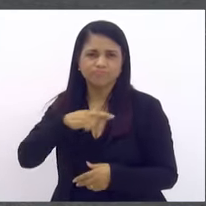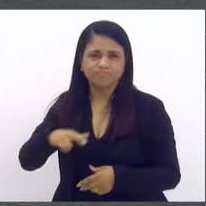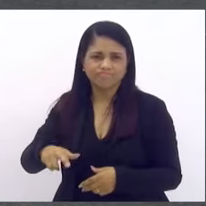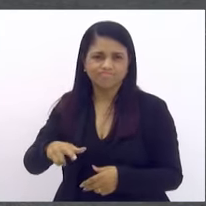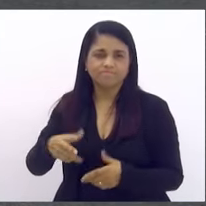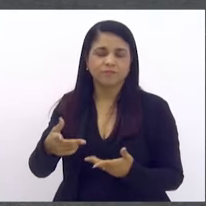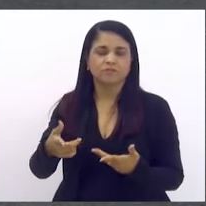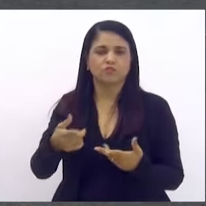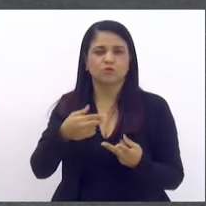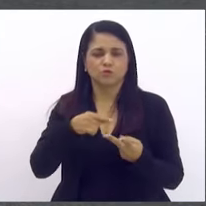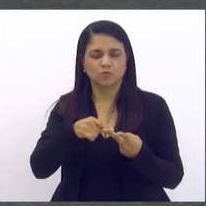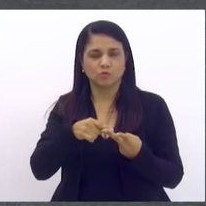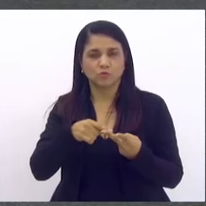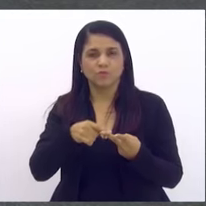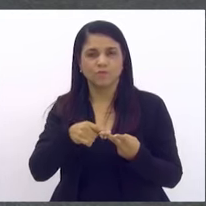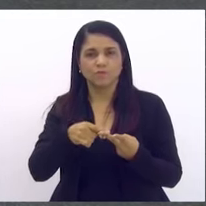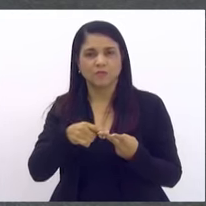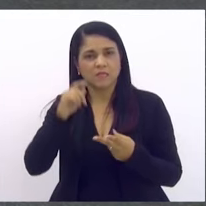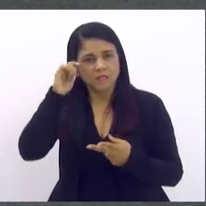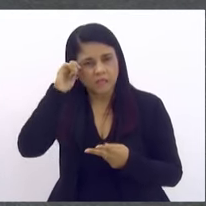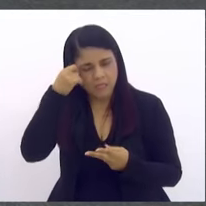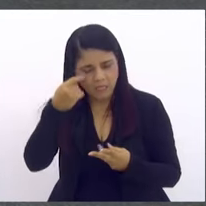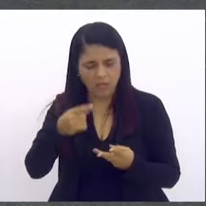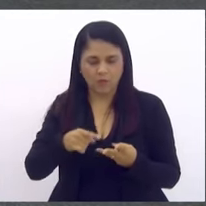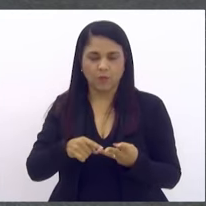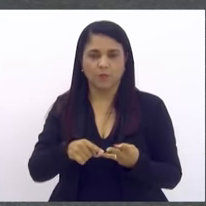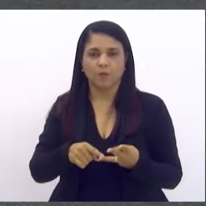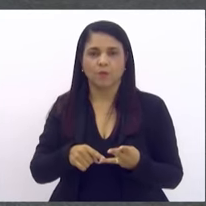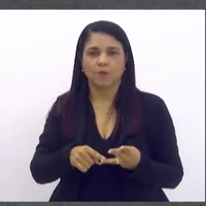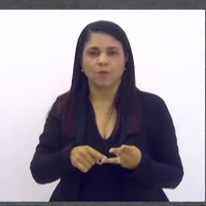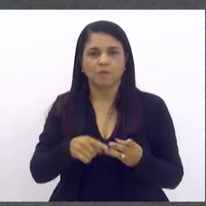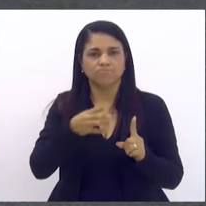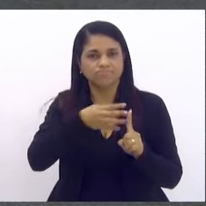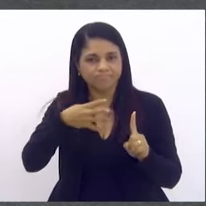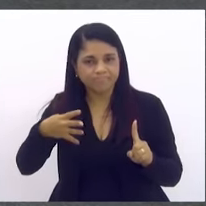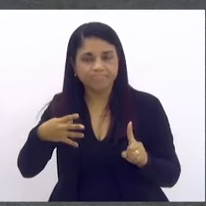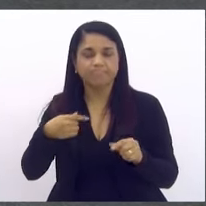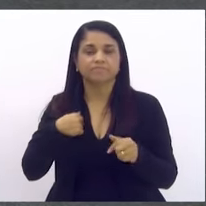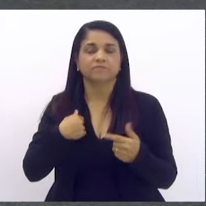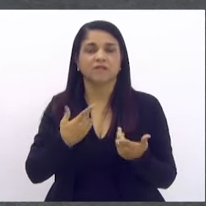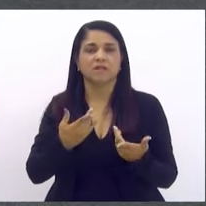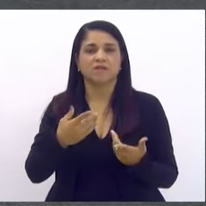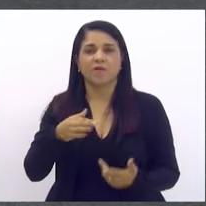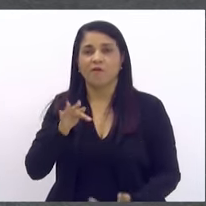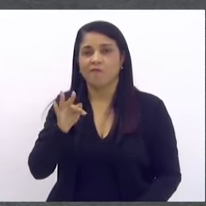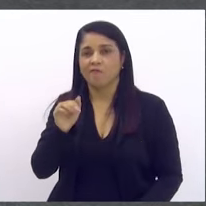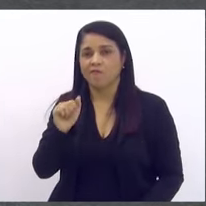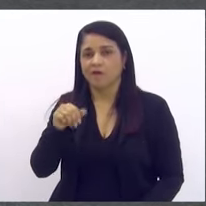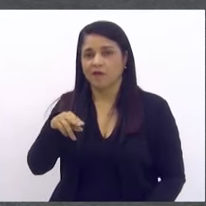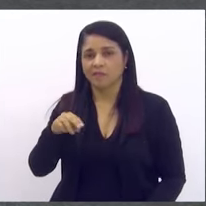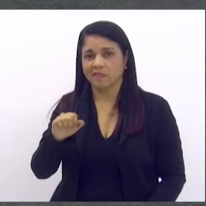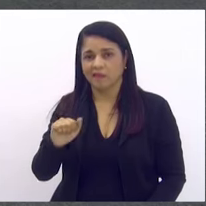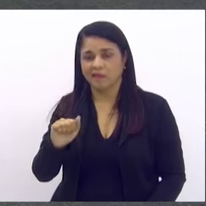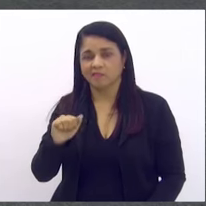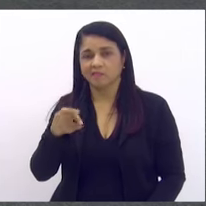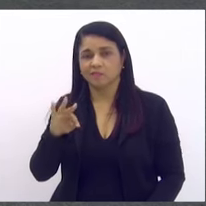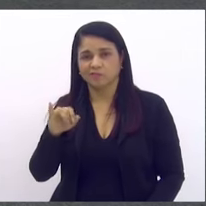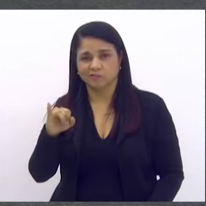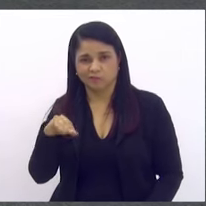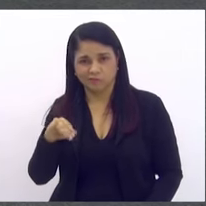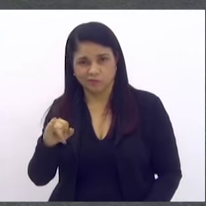faes como são as faes do fanatismo A senhora sabe disso eu sempre tento buscar a origem disso